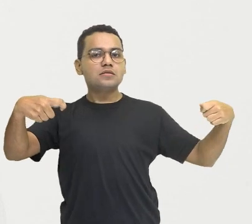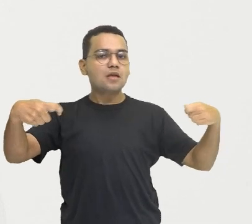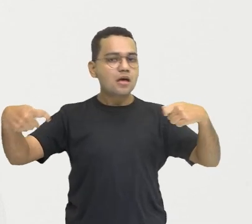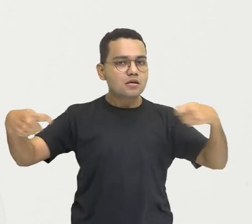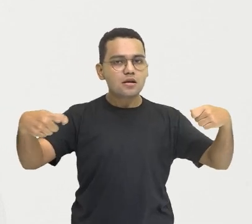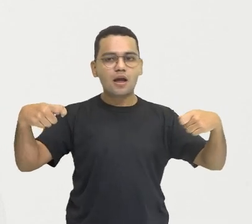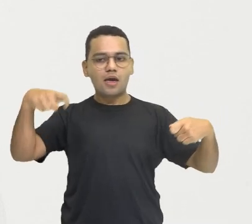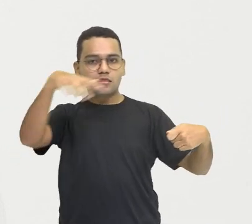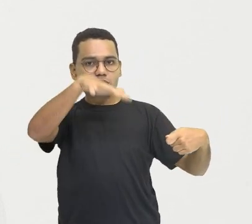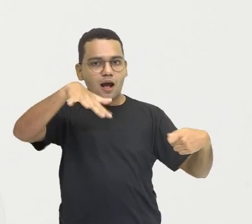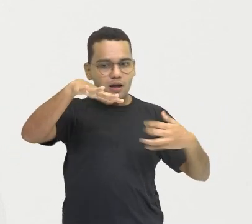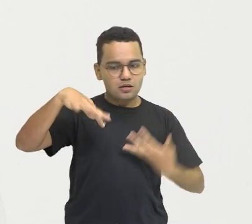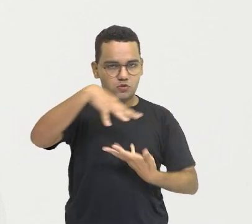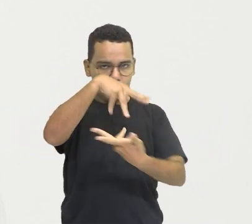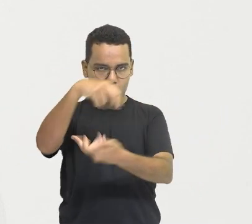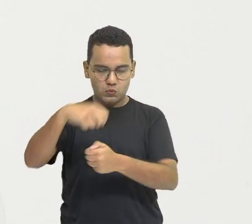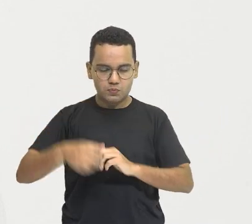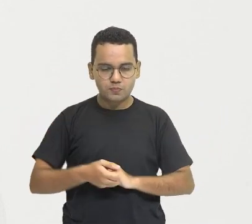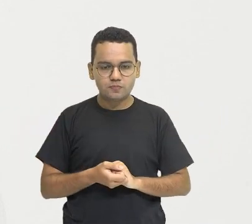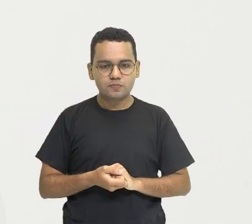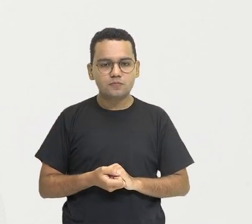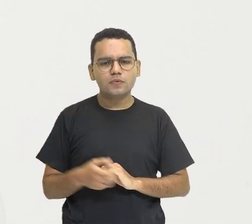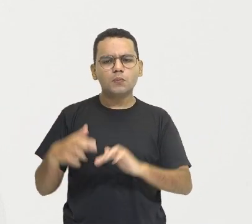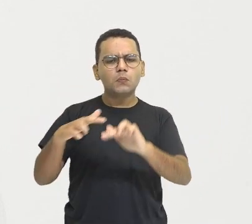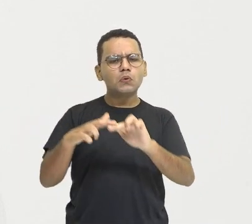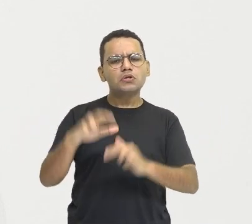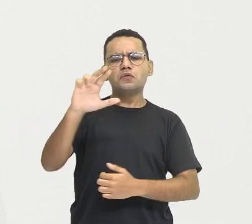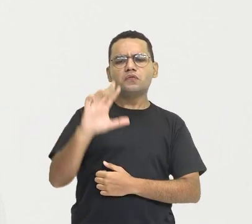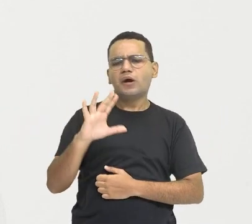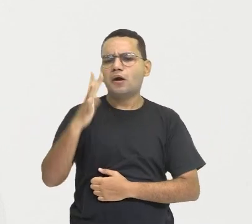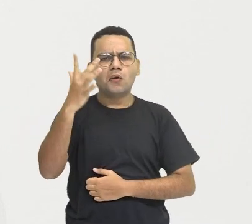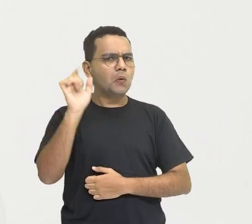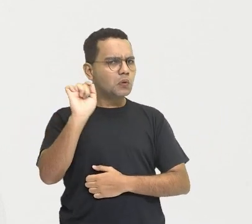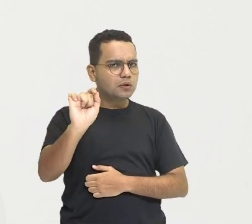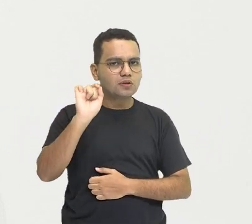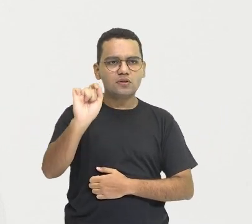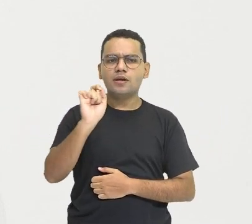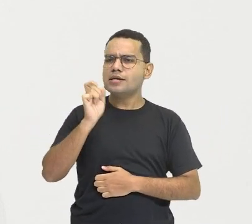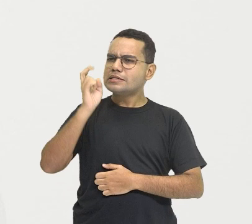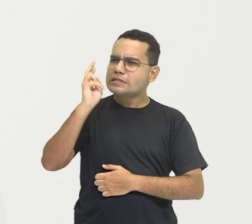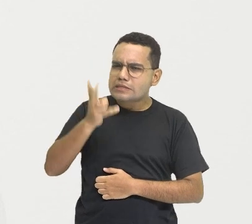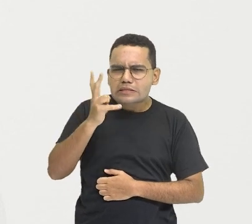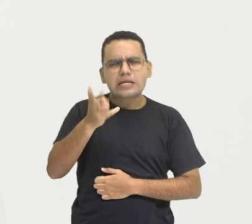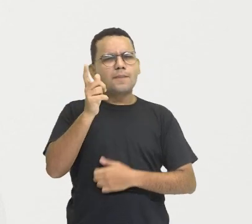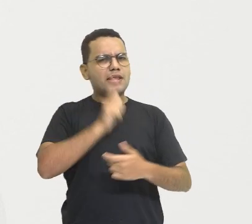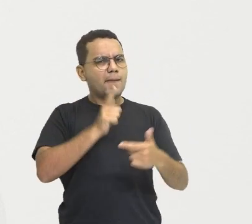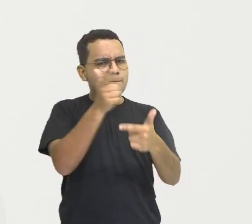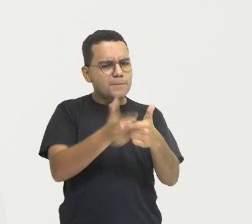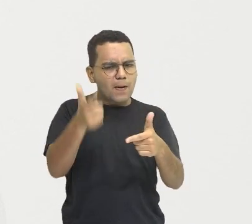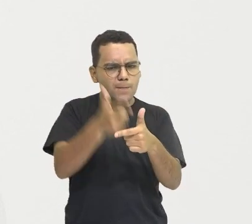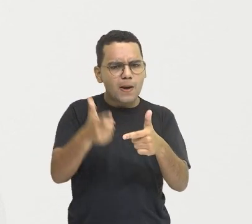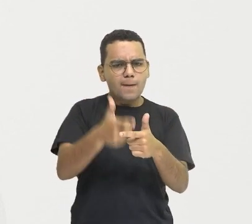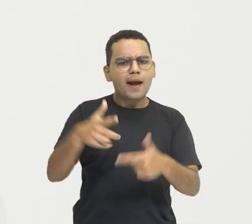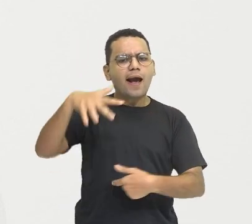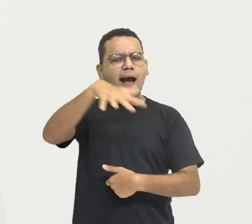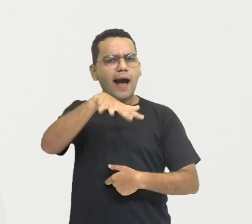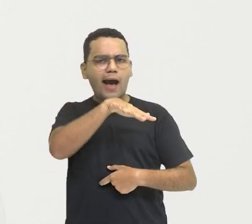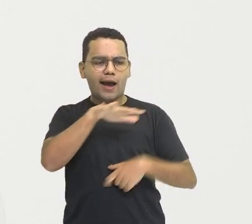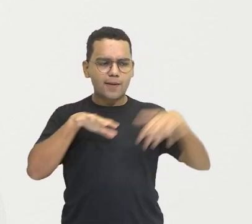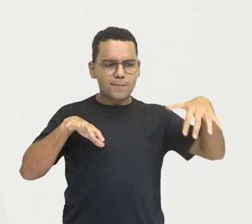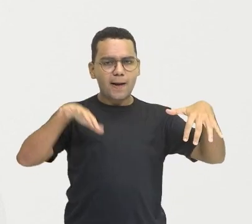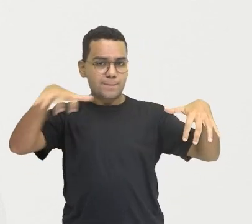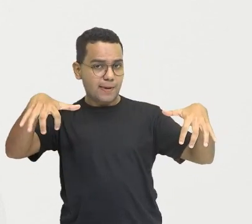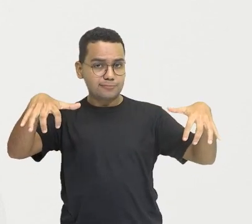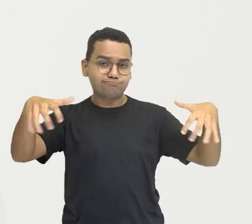controle e hegemonia do espaço mundial. Isso vai gerar, turma, uma constante tensão principalmente entre os dois